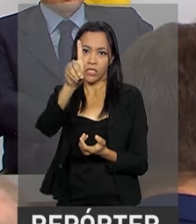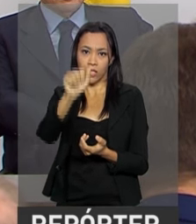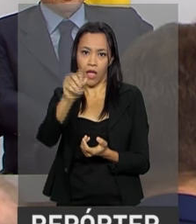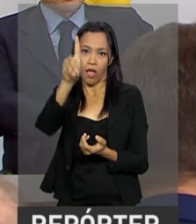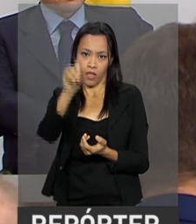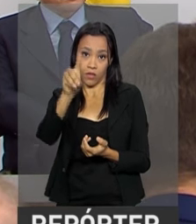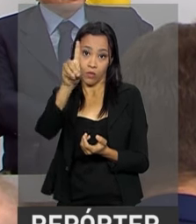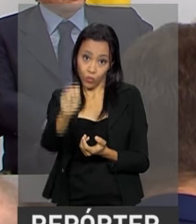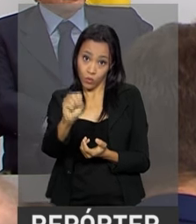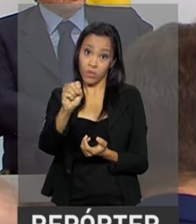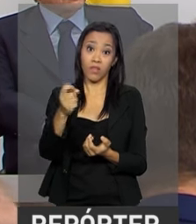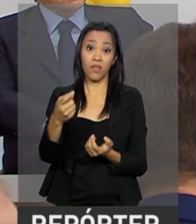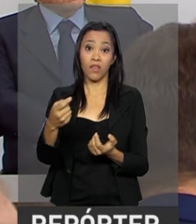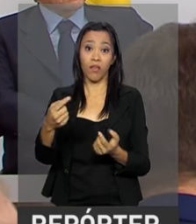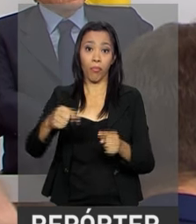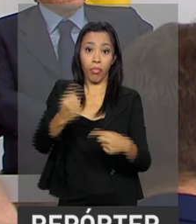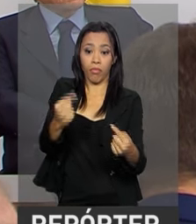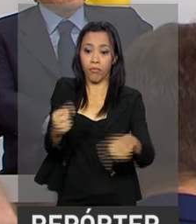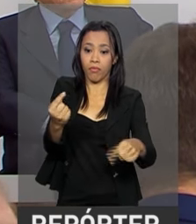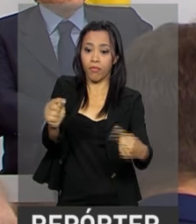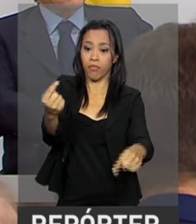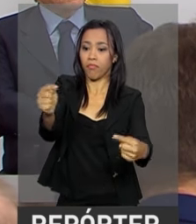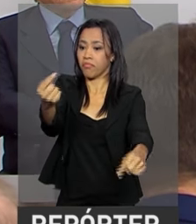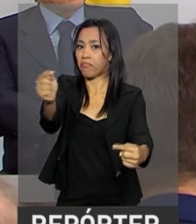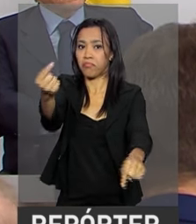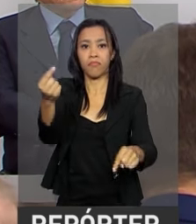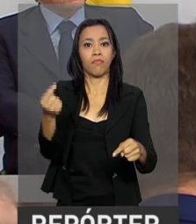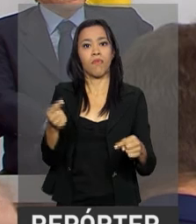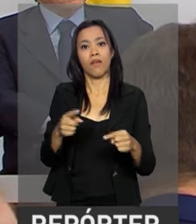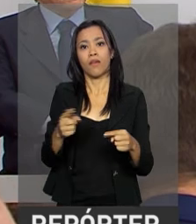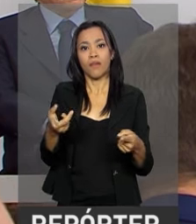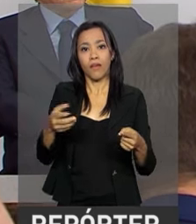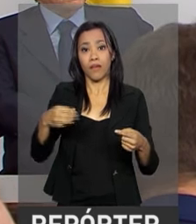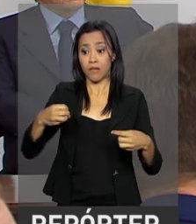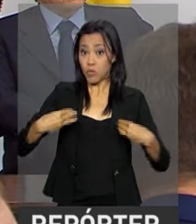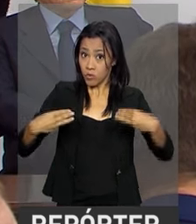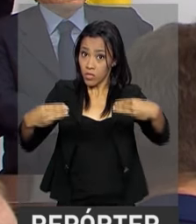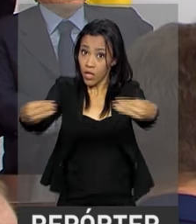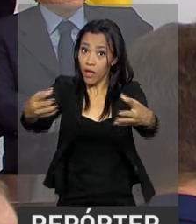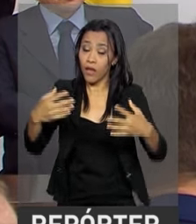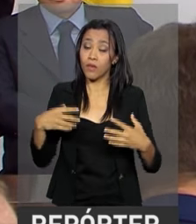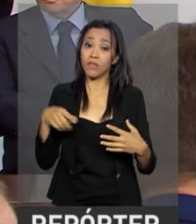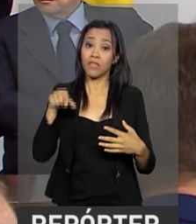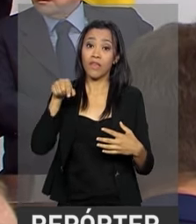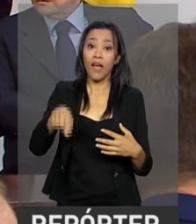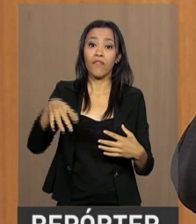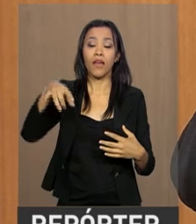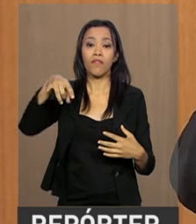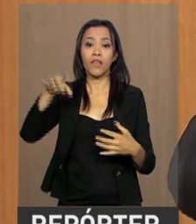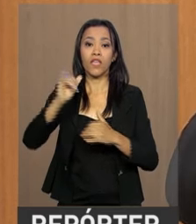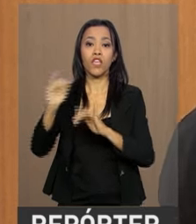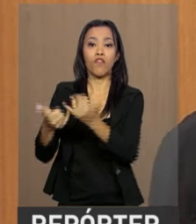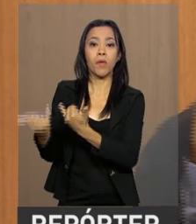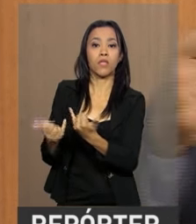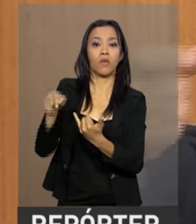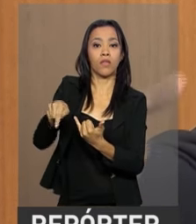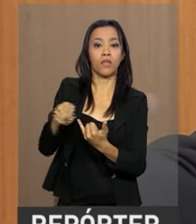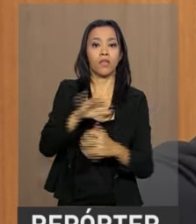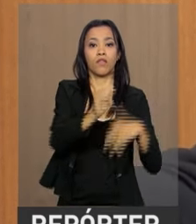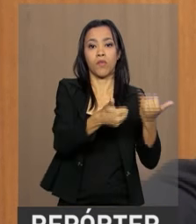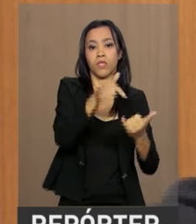conversavam entre si, por óbvio, e que se constituíam em pequenos em pequenas reservas de